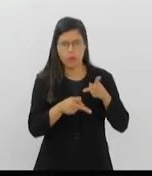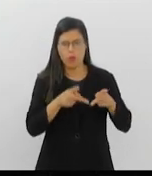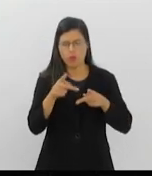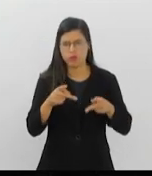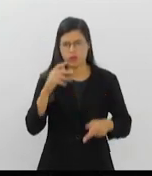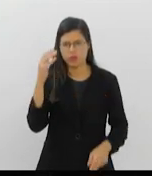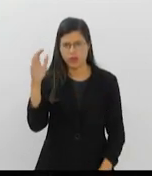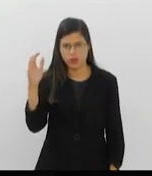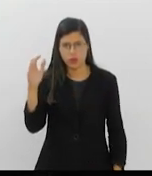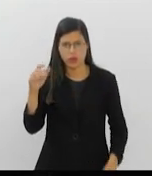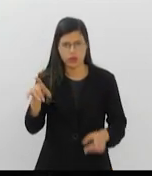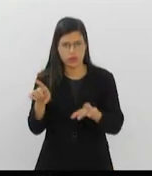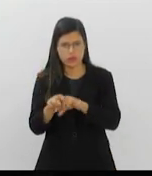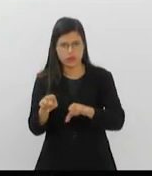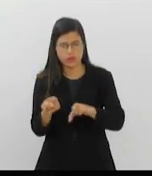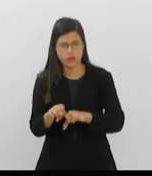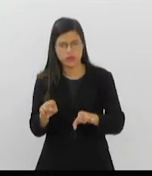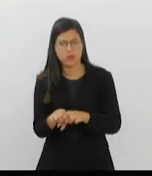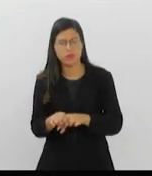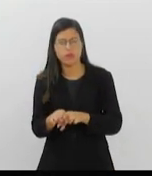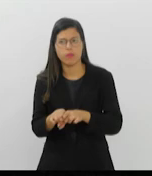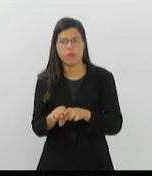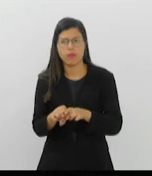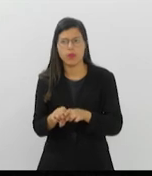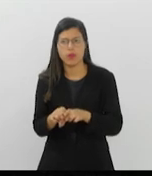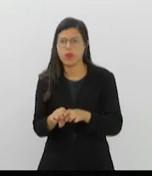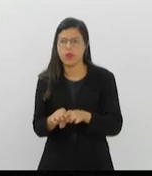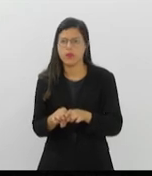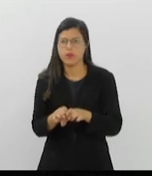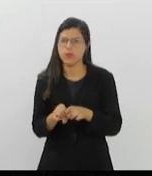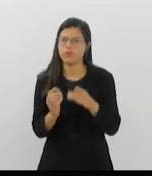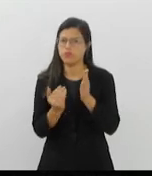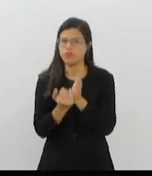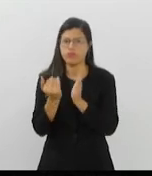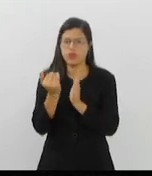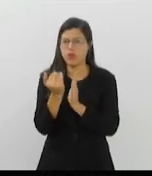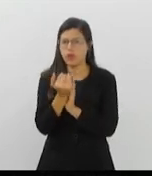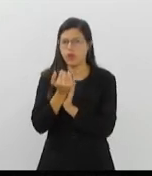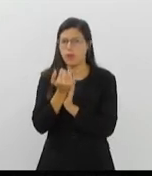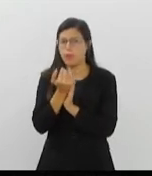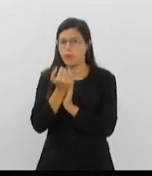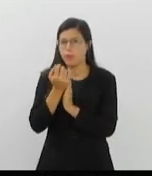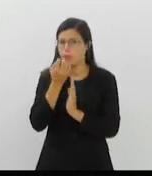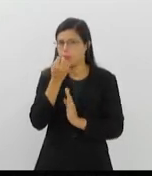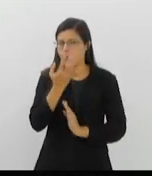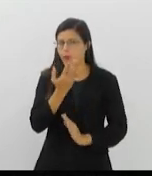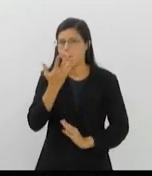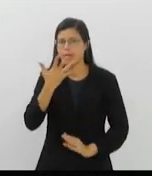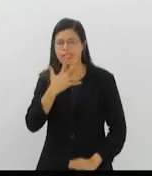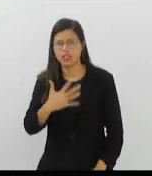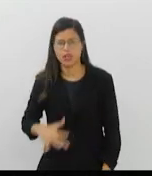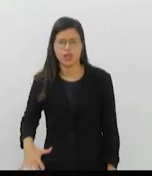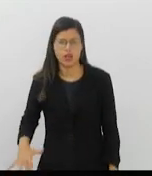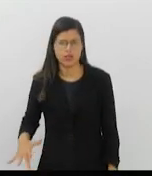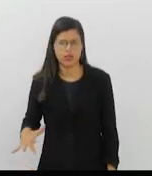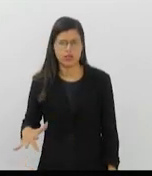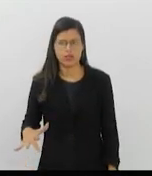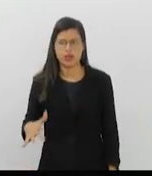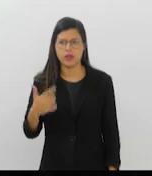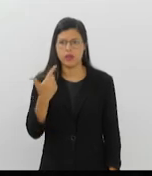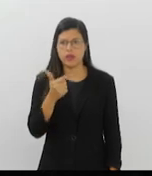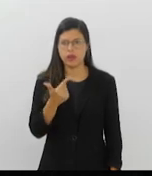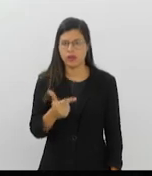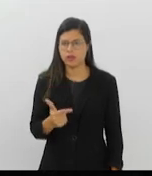de tudo pelo bem das Crianças Nobre Deputado Val ceas que não tem numa